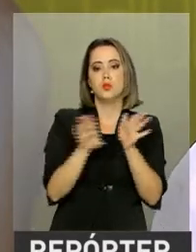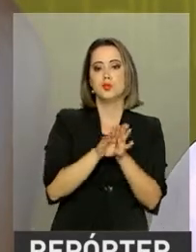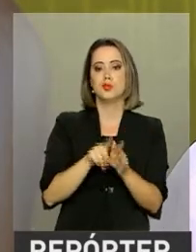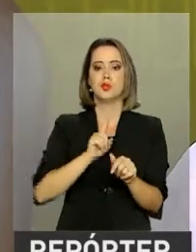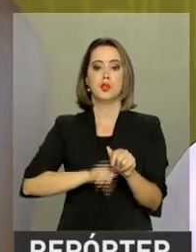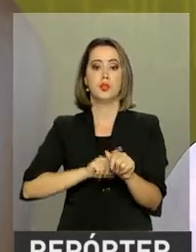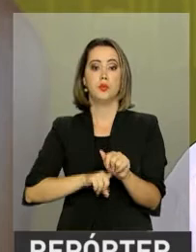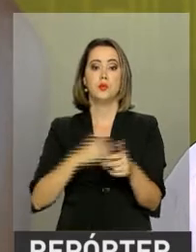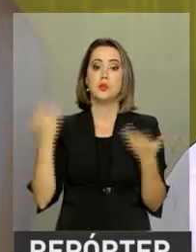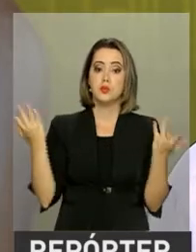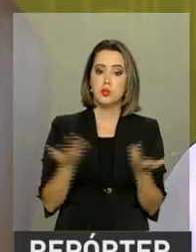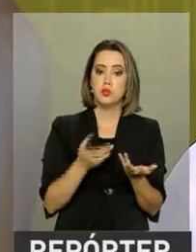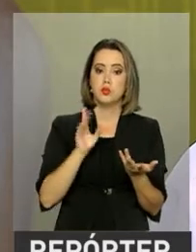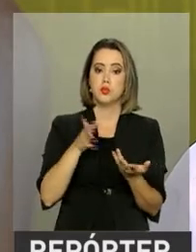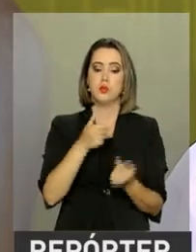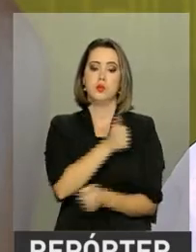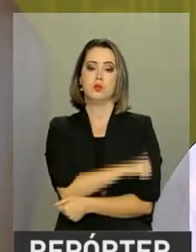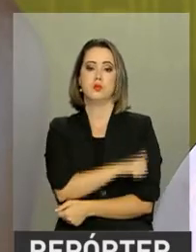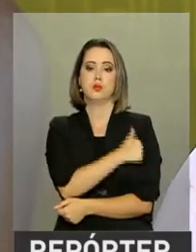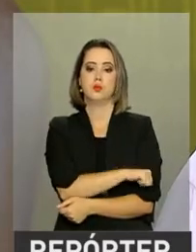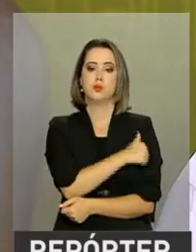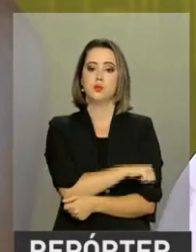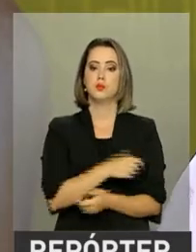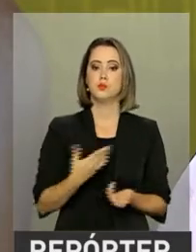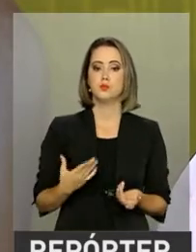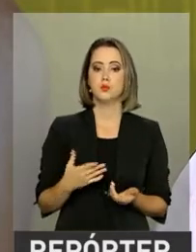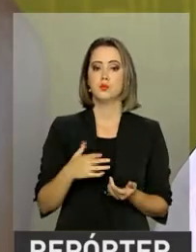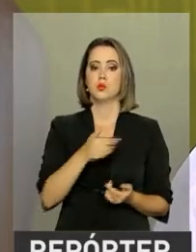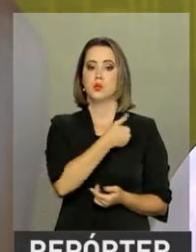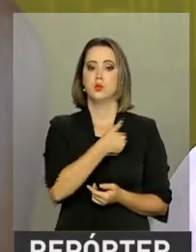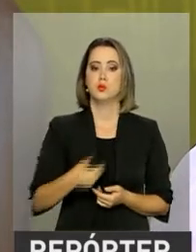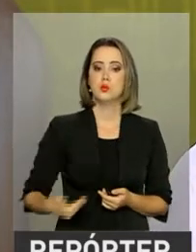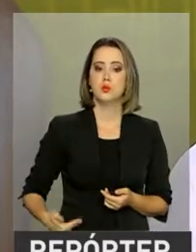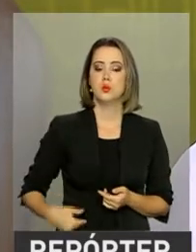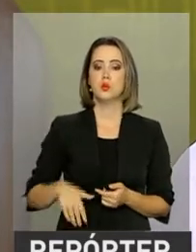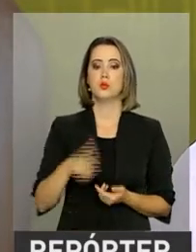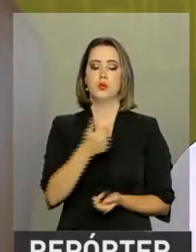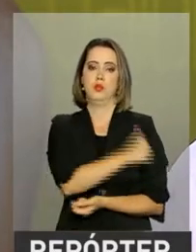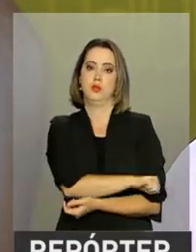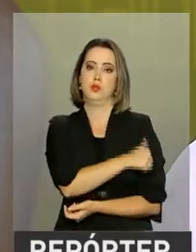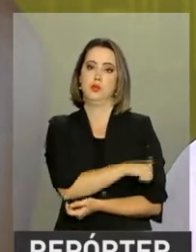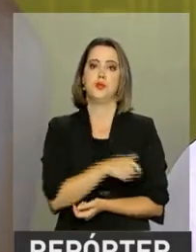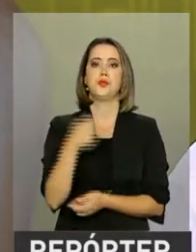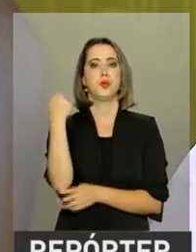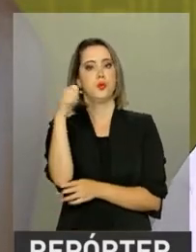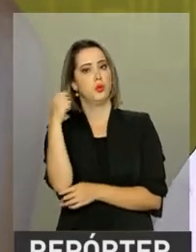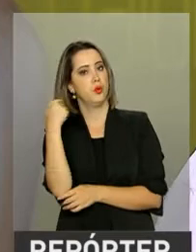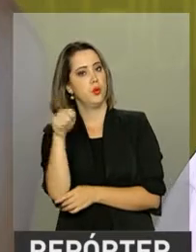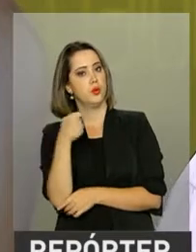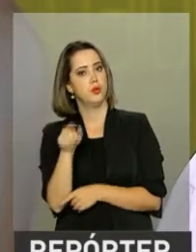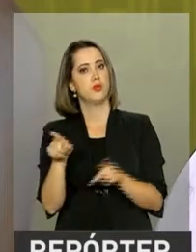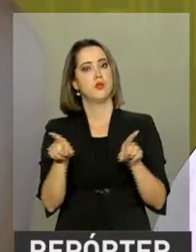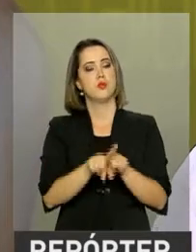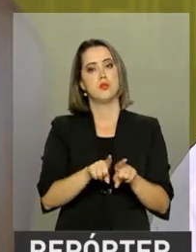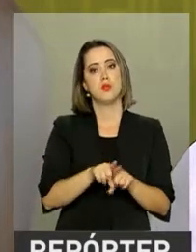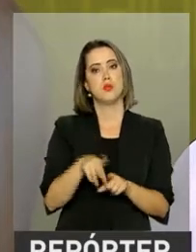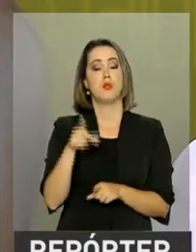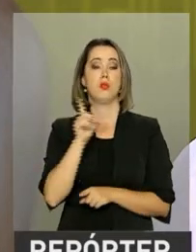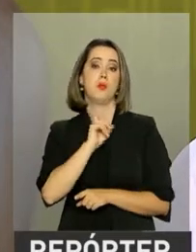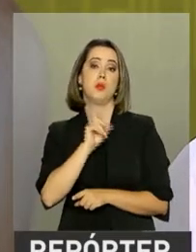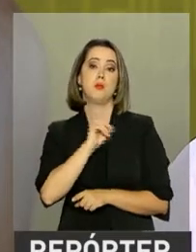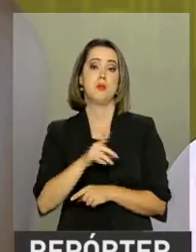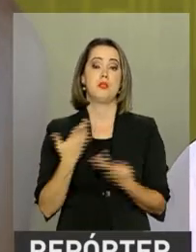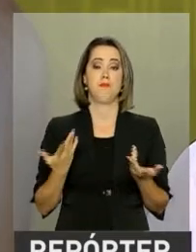como já está acontecendo no rio de janeiro o caso início público no rio grande do sul e possivelmente vai acontecer também em minas